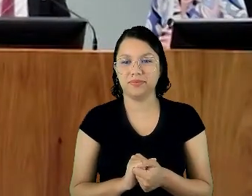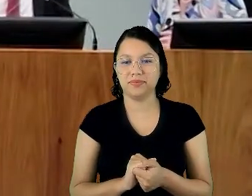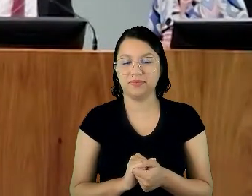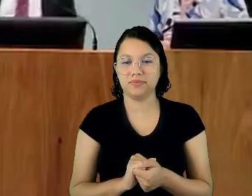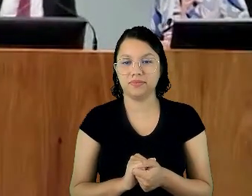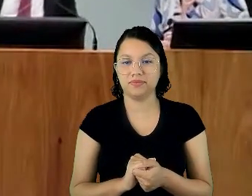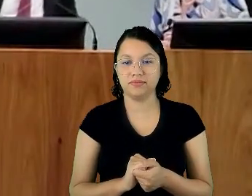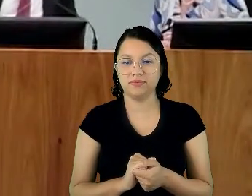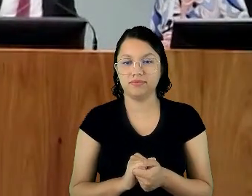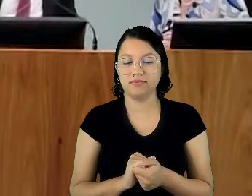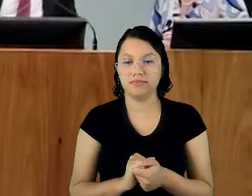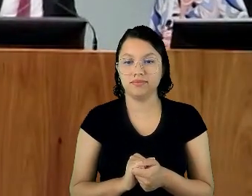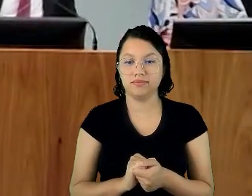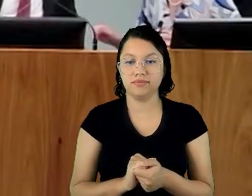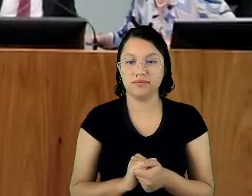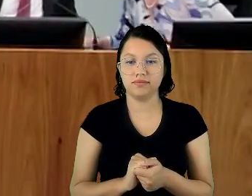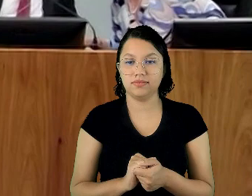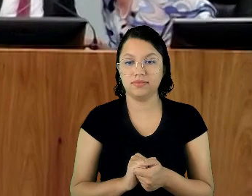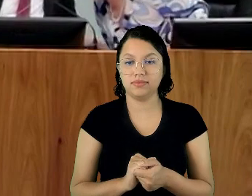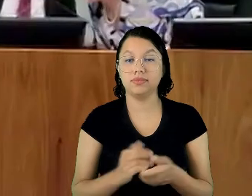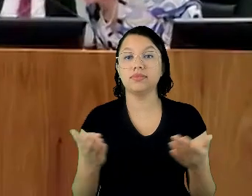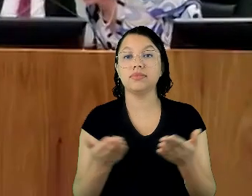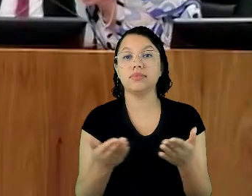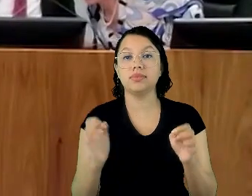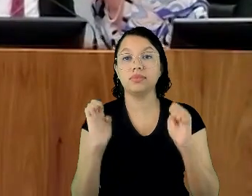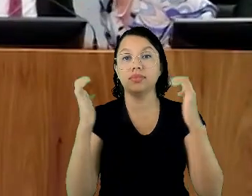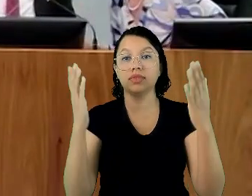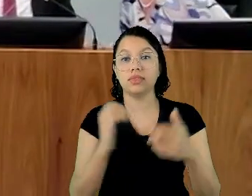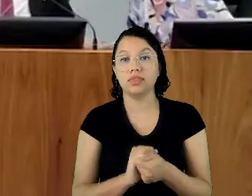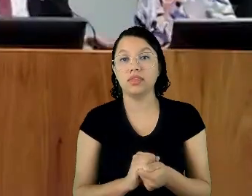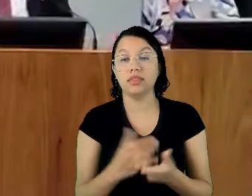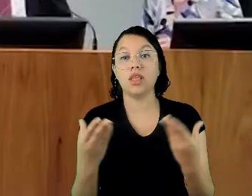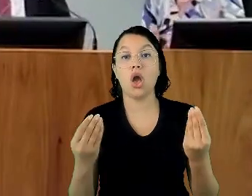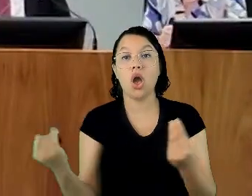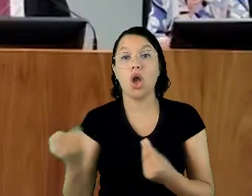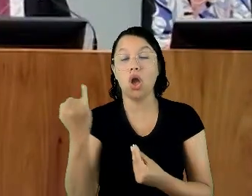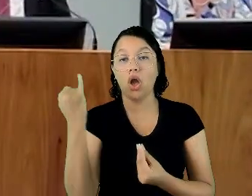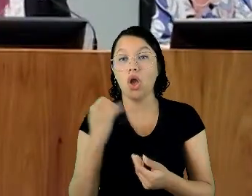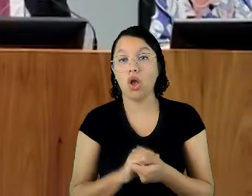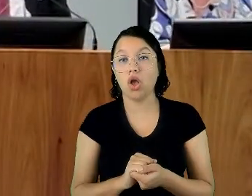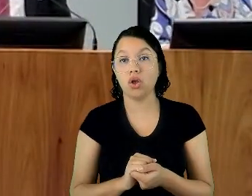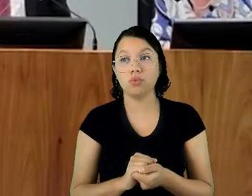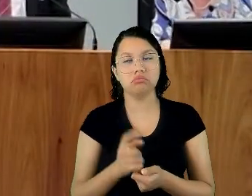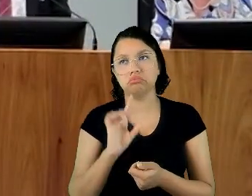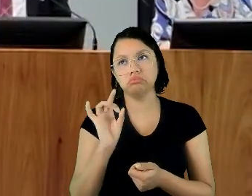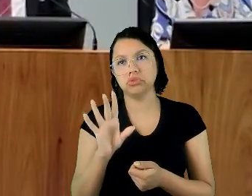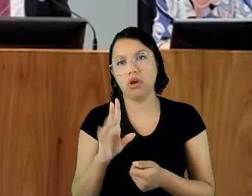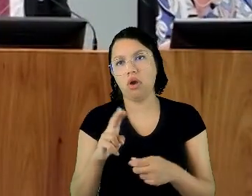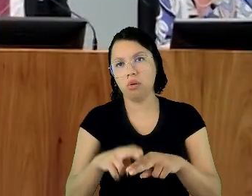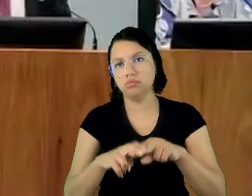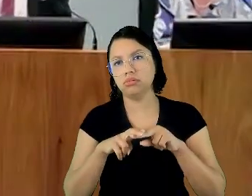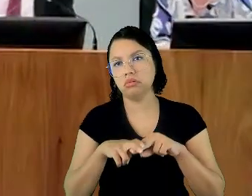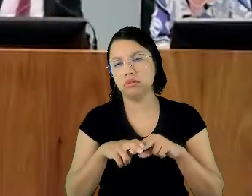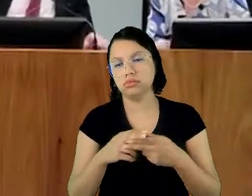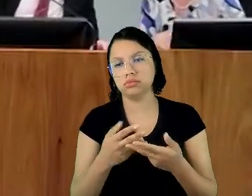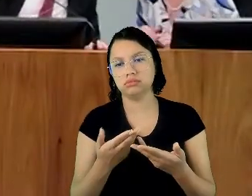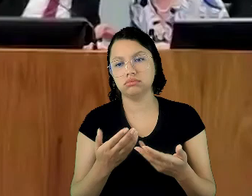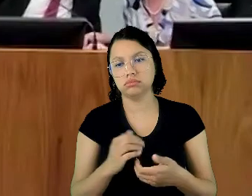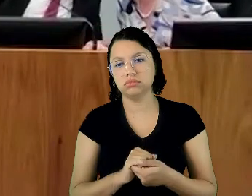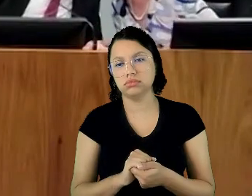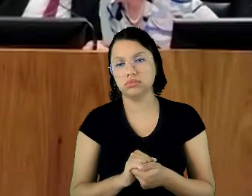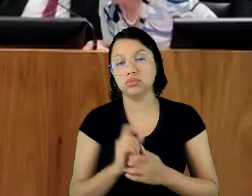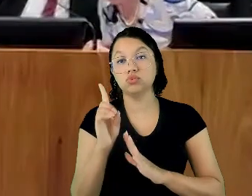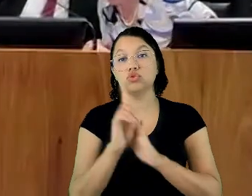Esse evento é muito importante, né? Não só pela questão do direito ambiental, né? Que a gente tem